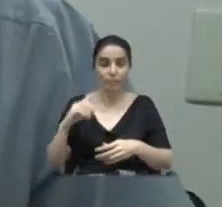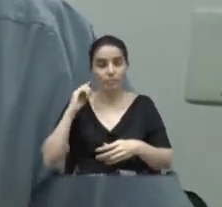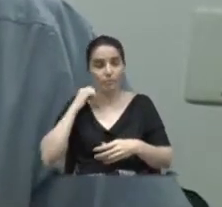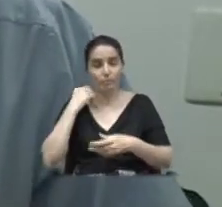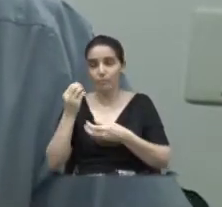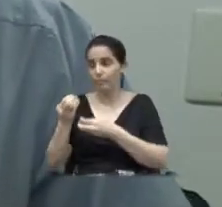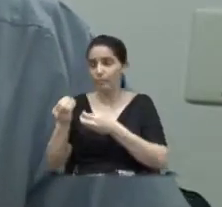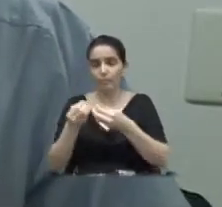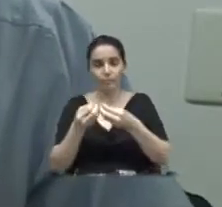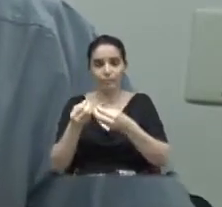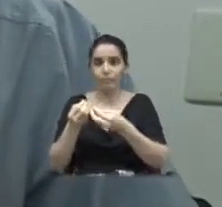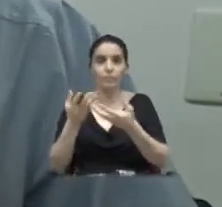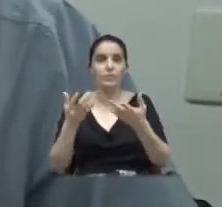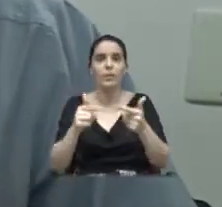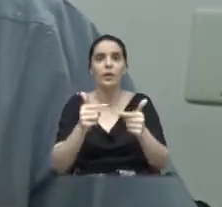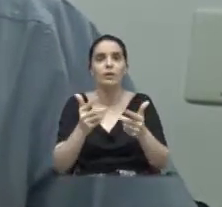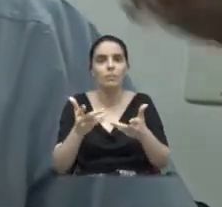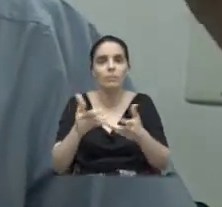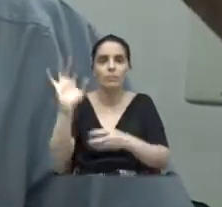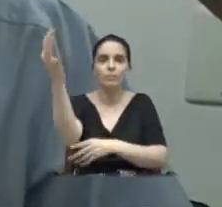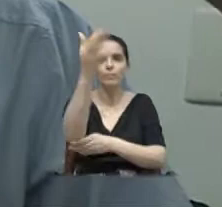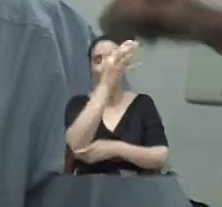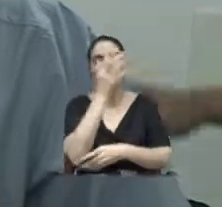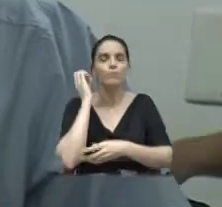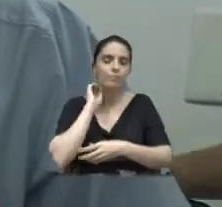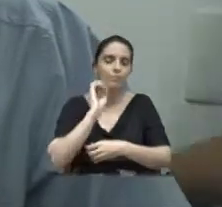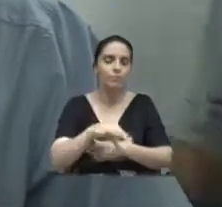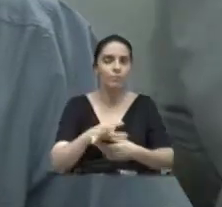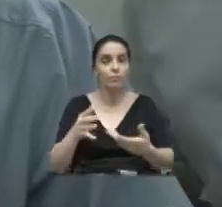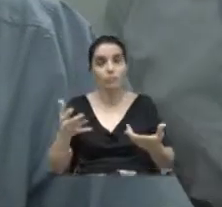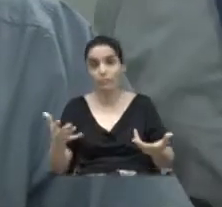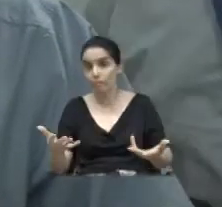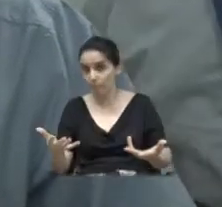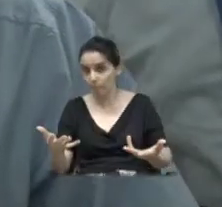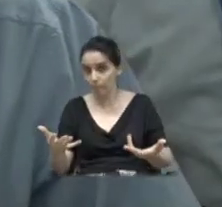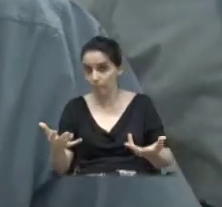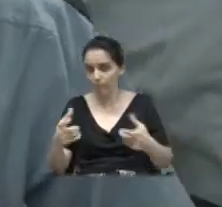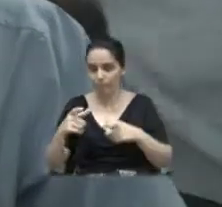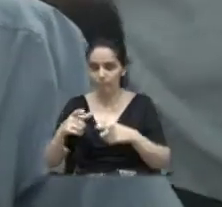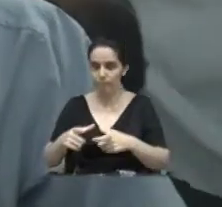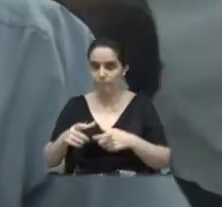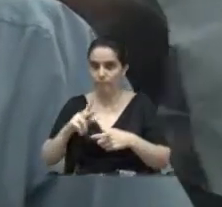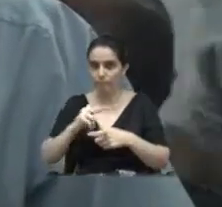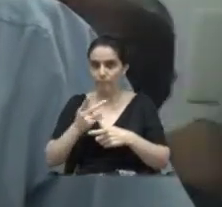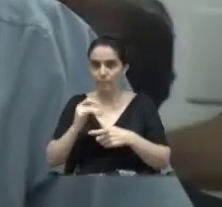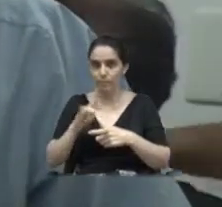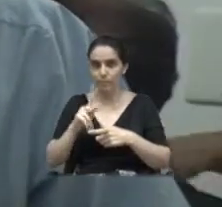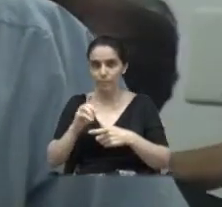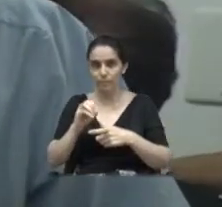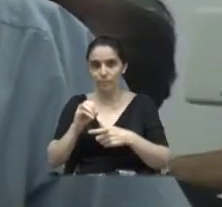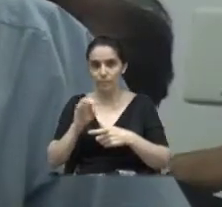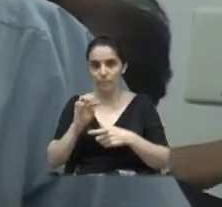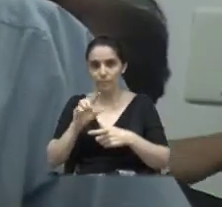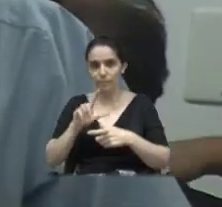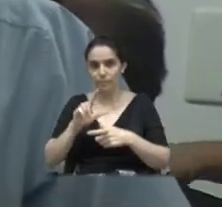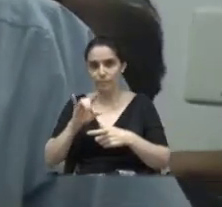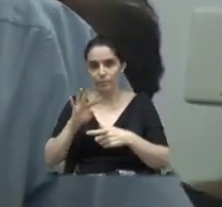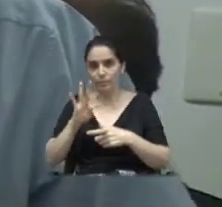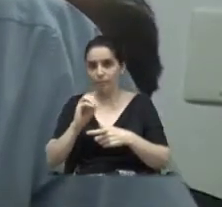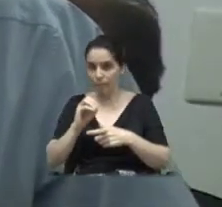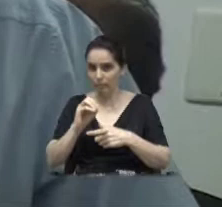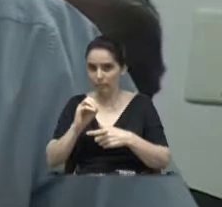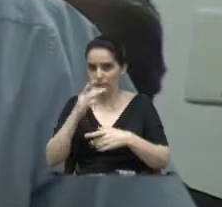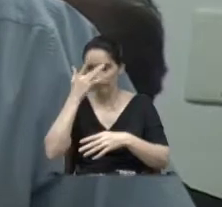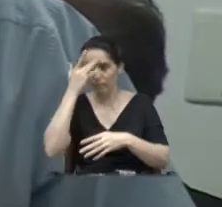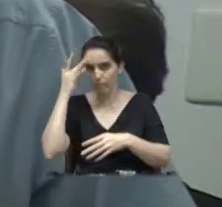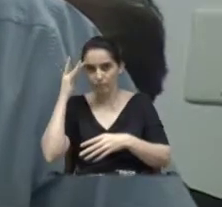praça pública, jogam nos lugares inadequados nas áreas de APP. Isso acontece muito lá no Parque Polo, onde foi limpado aquelas regiões. Lá. Às vezes o pessoal, em vez de levar